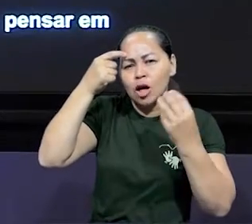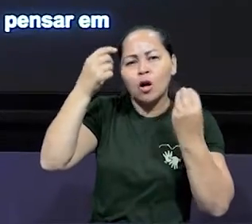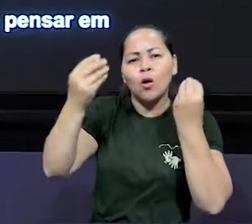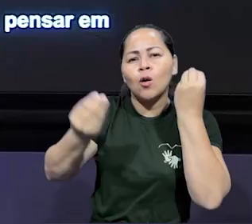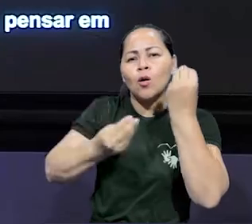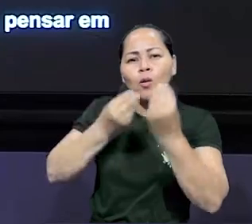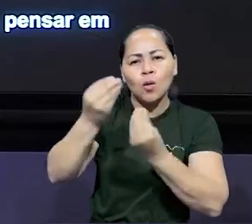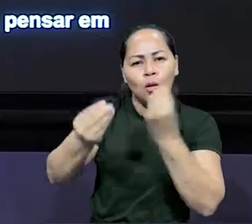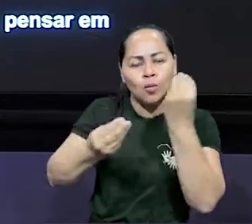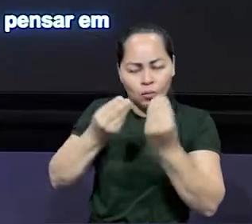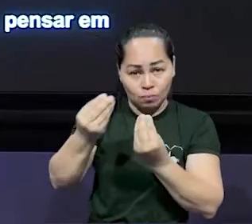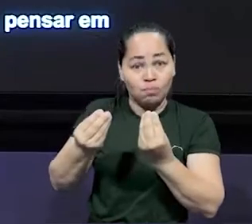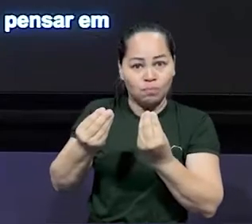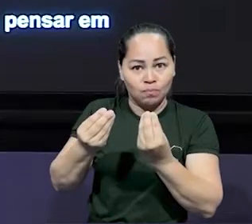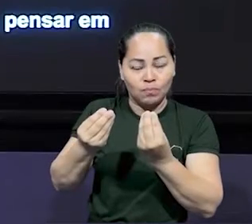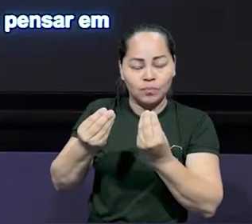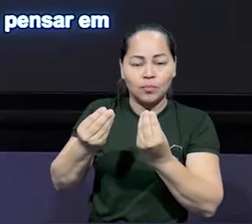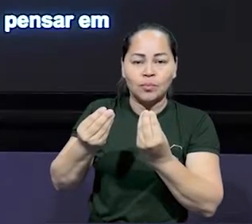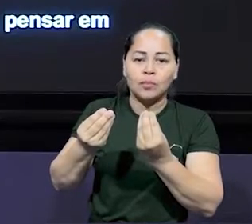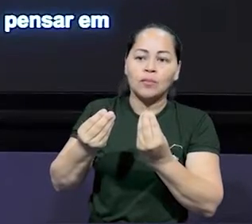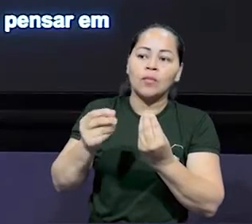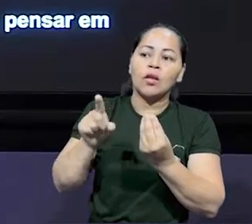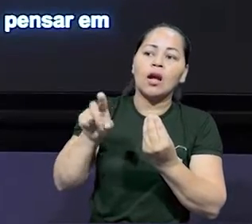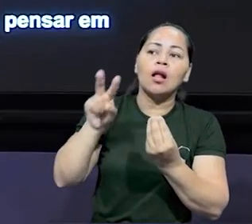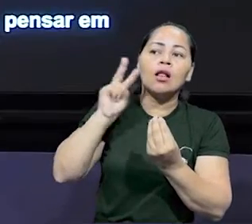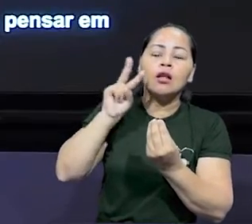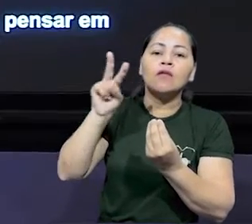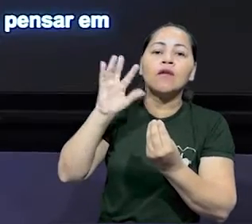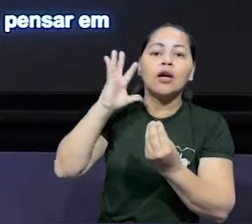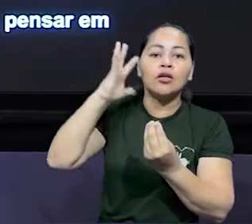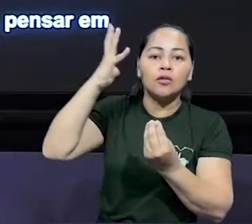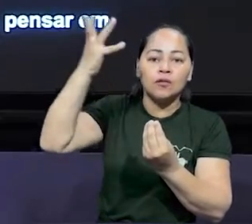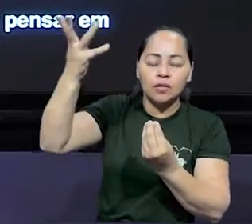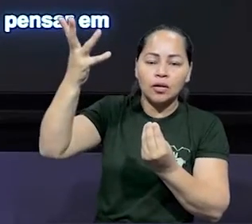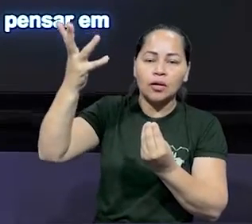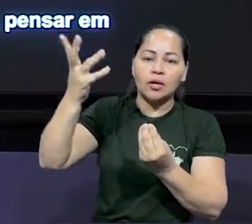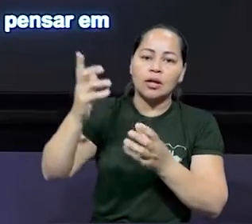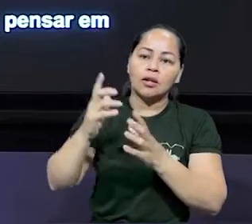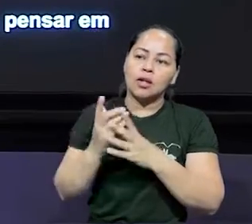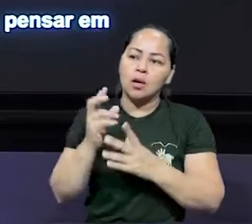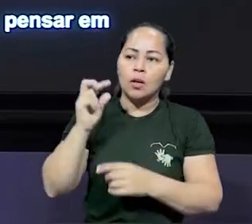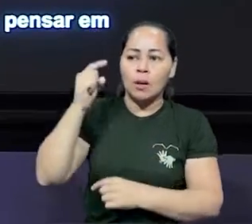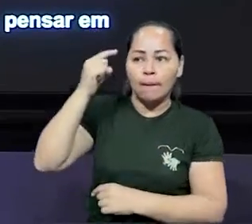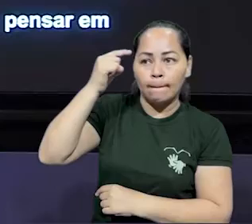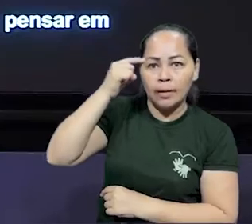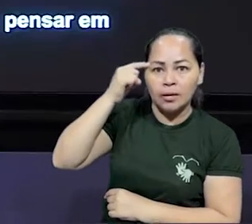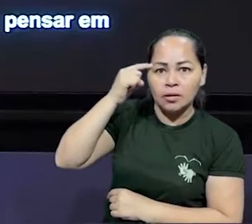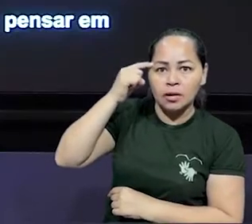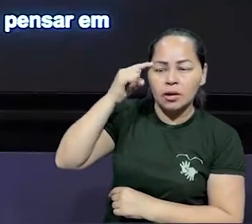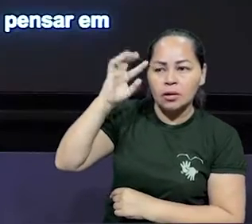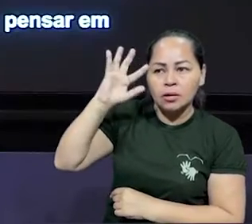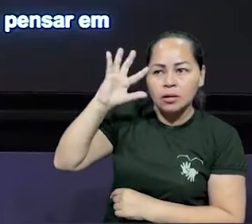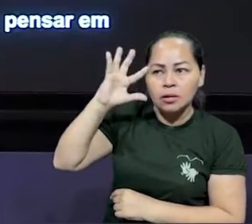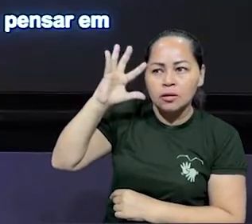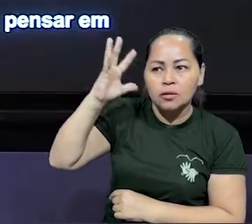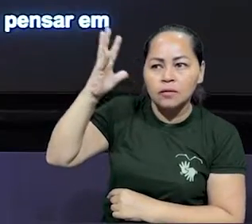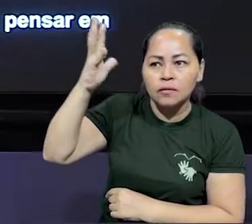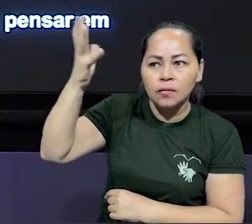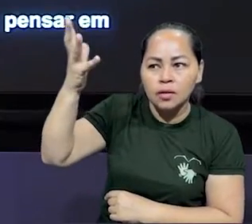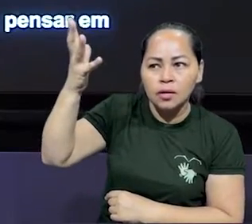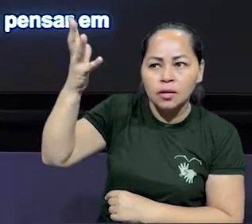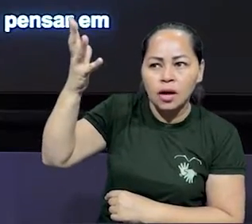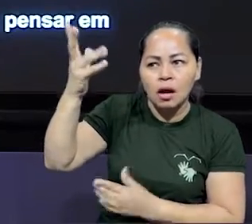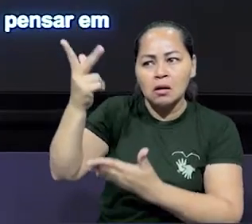O que difere nessa fase e o que se conquista nessa fase, portanto, é